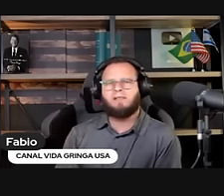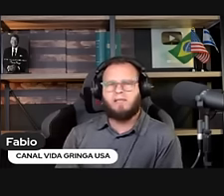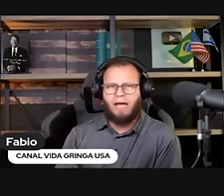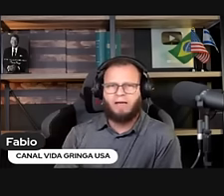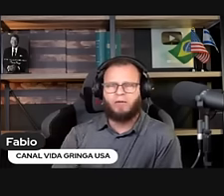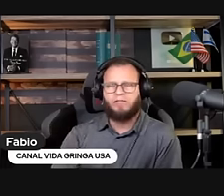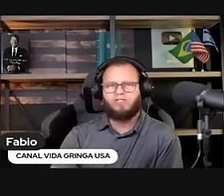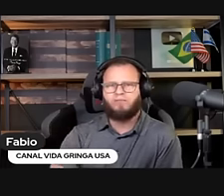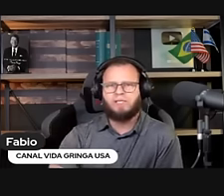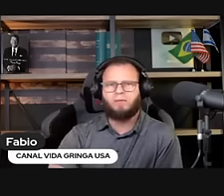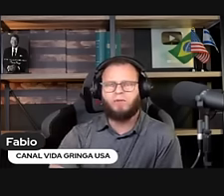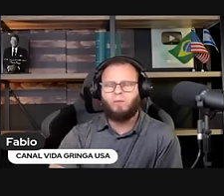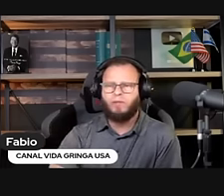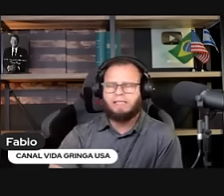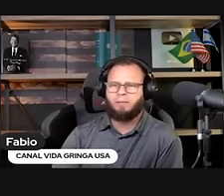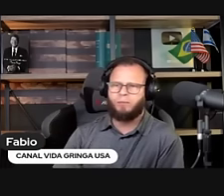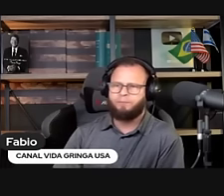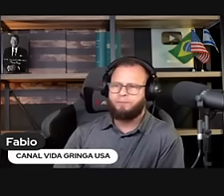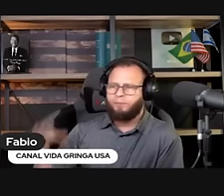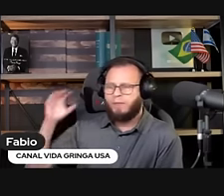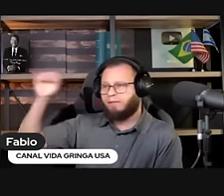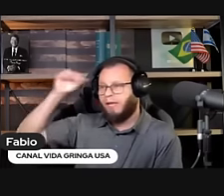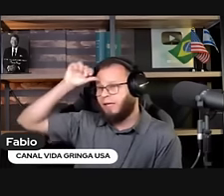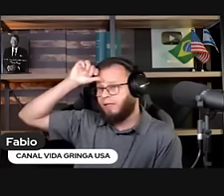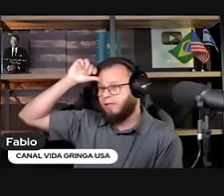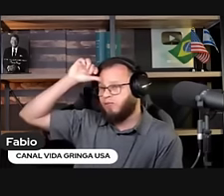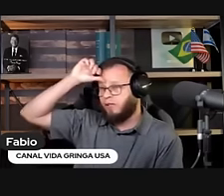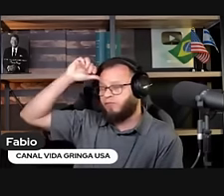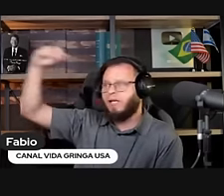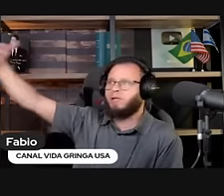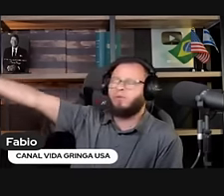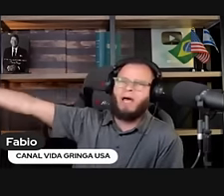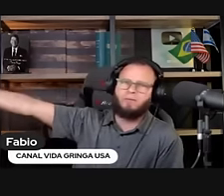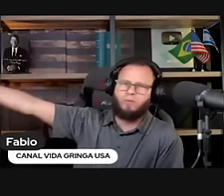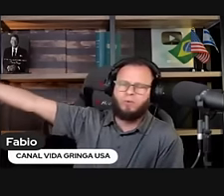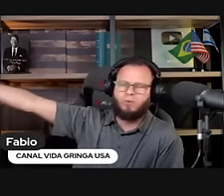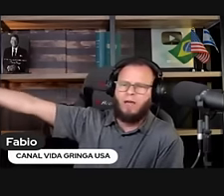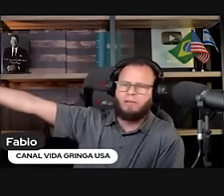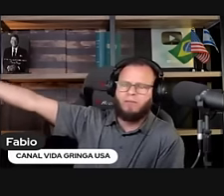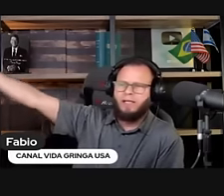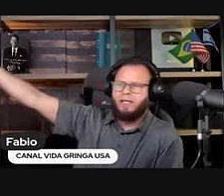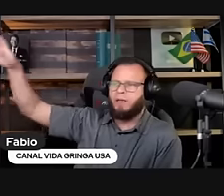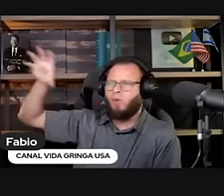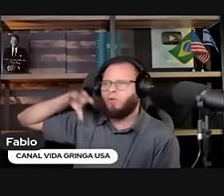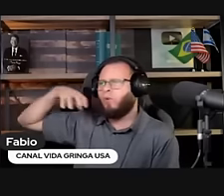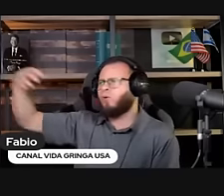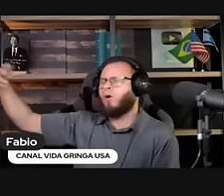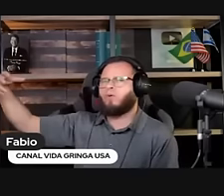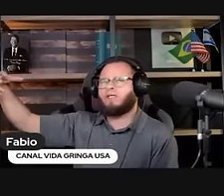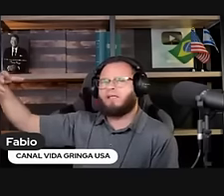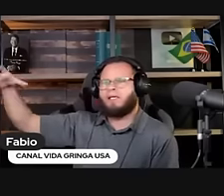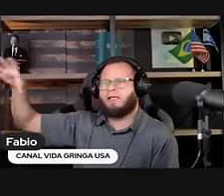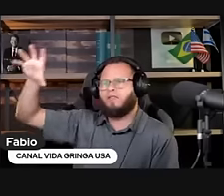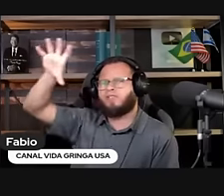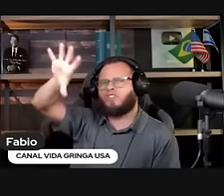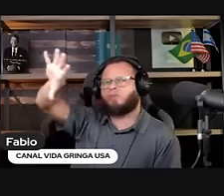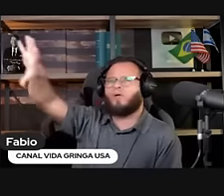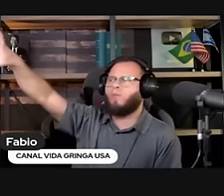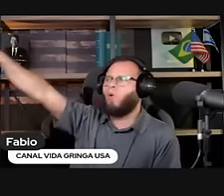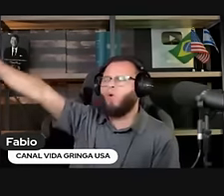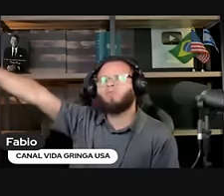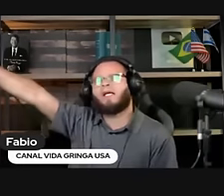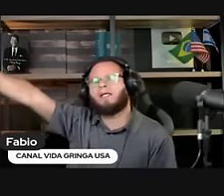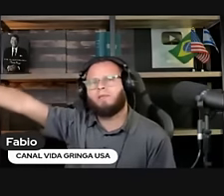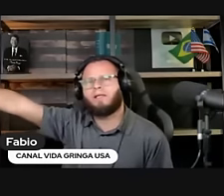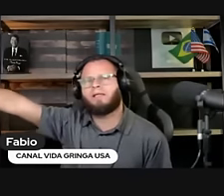esse cenário que a gente está fazendo? Então, por exemplo, a tela grande, ela fica aqui do lado, no outro lado. E quando eu coloco na tela grande, a gente bota